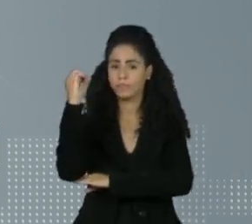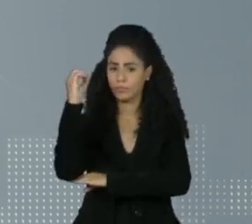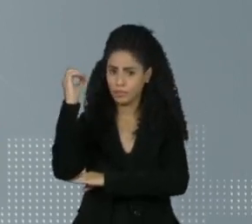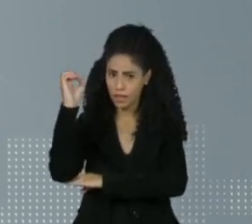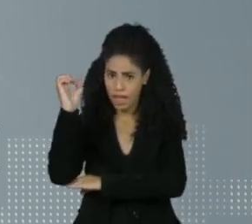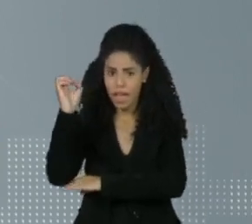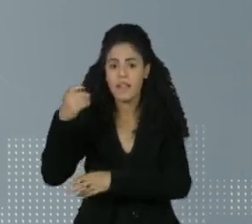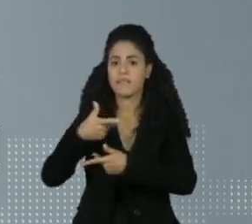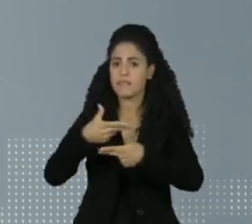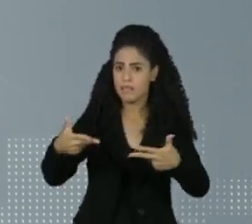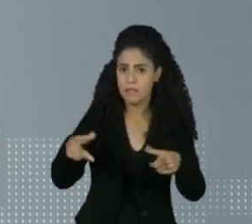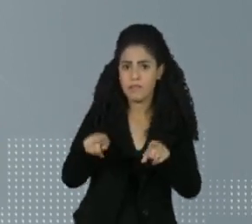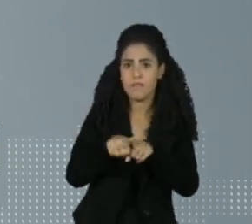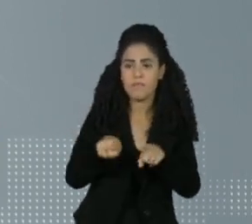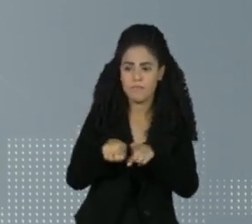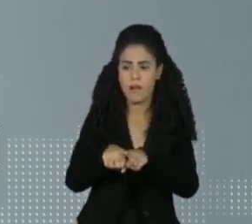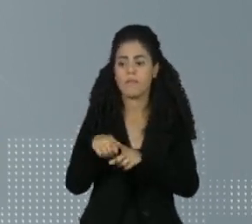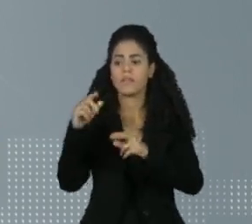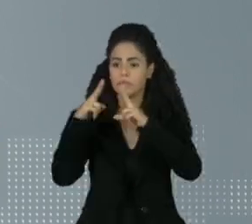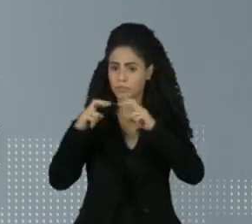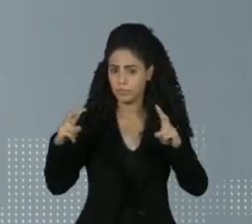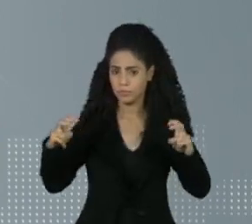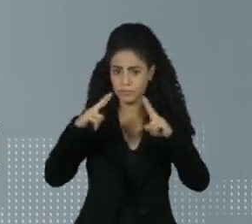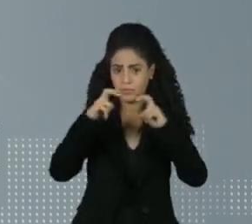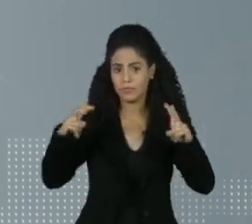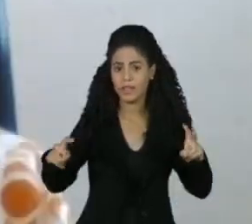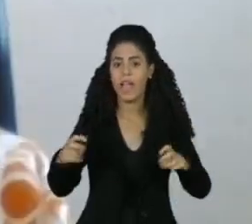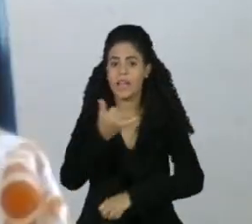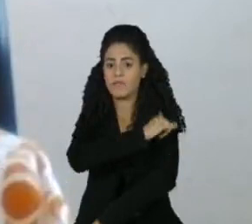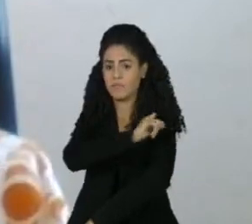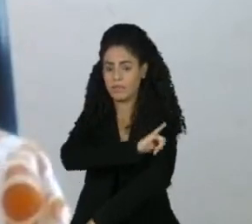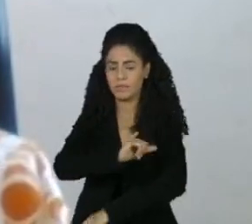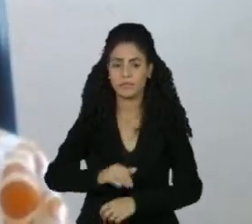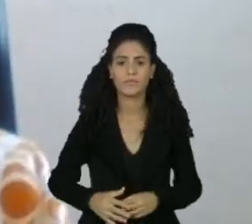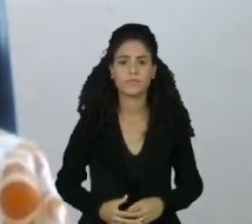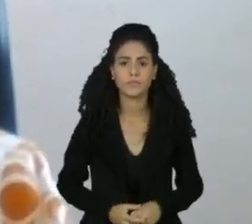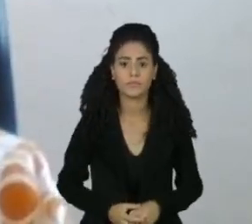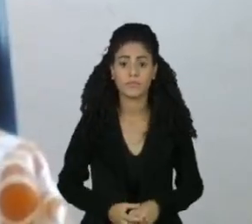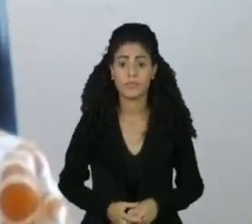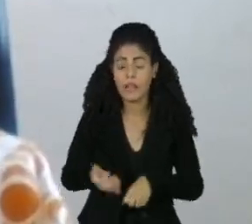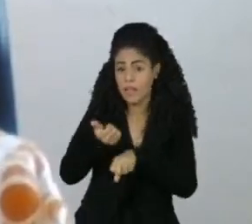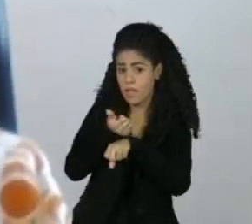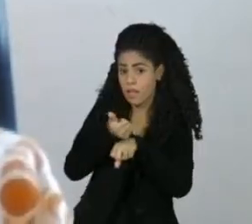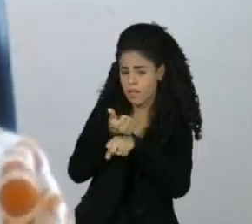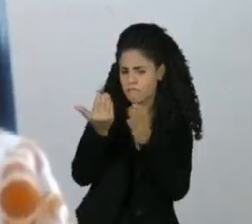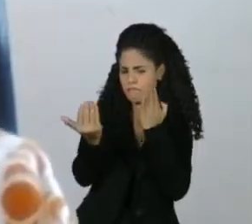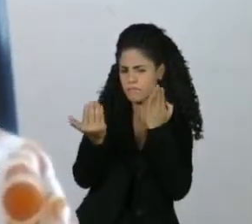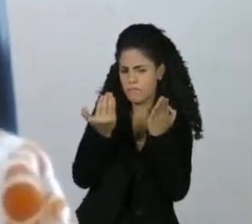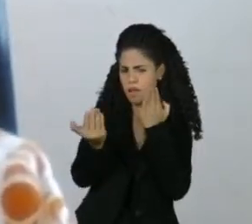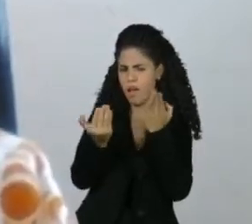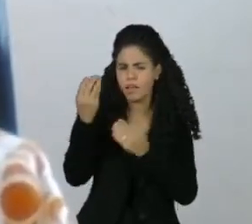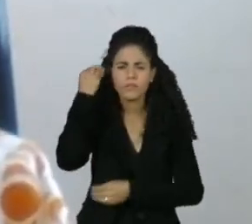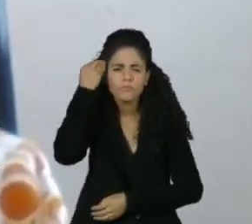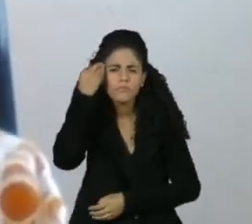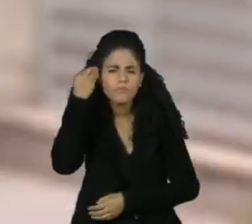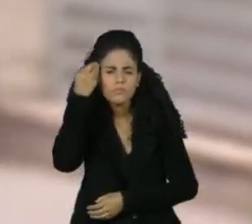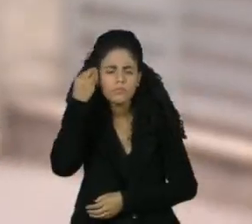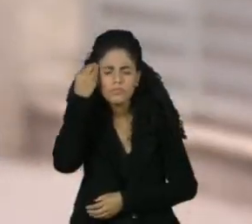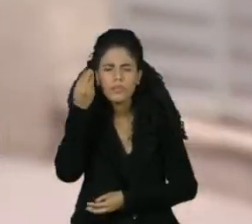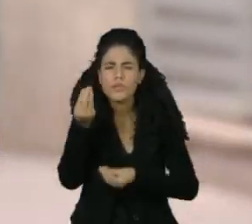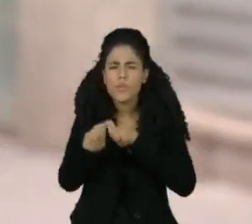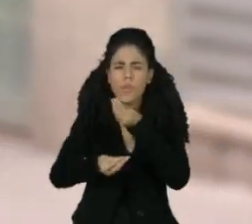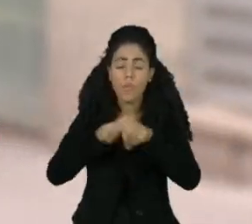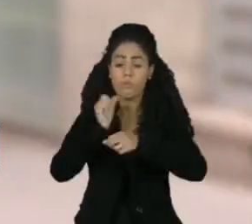maior incidência em Porto Alegre, Florianópolis e Rio de Janeiro. Essa psicóloga e pesquisadora em saúde mental acredita que